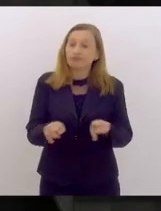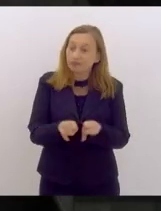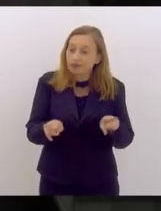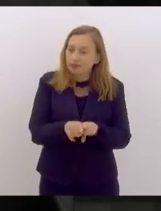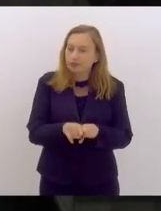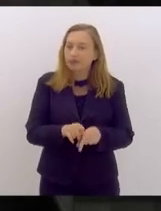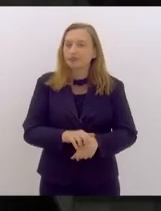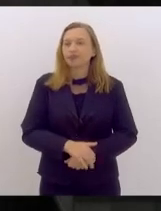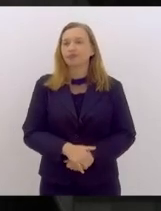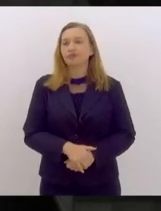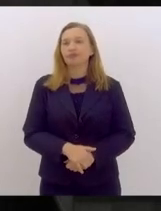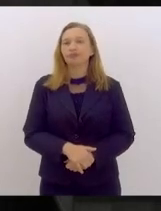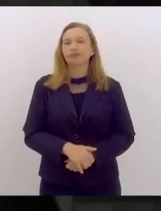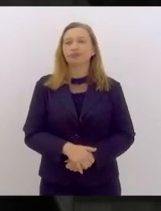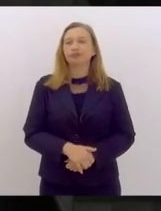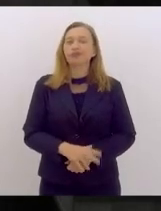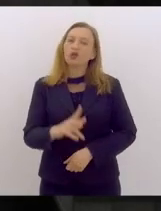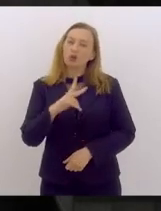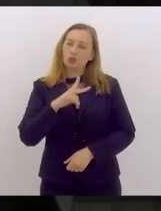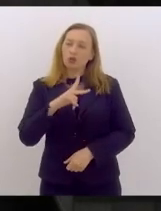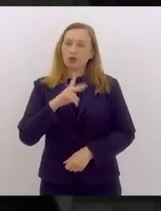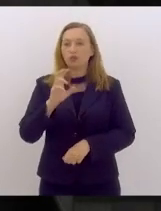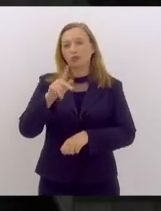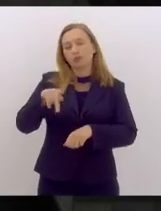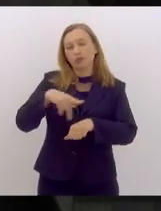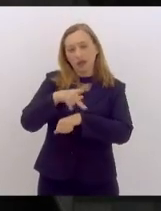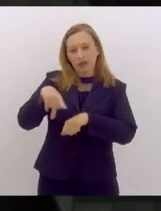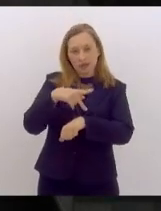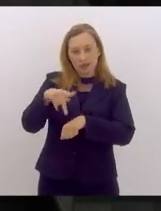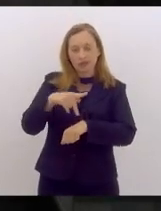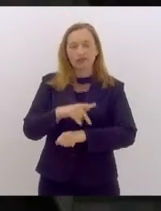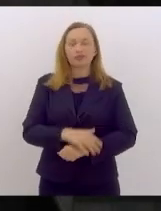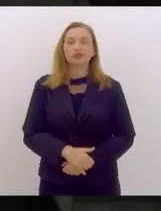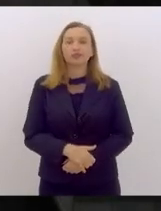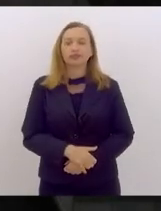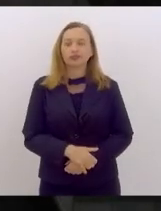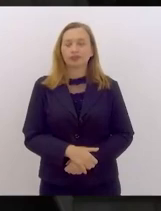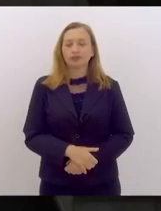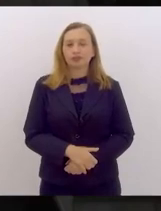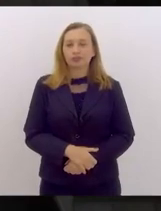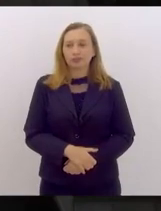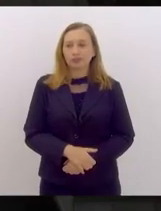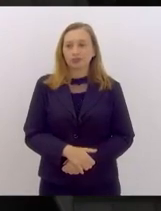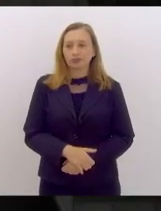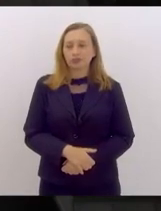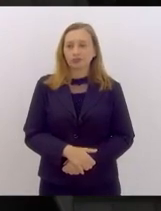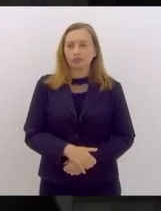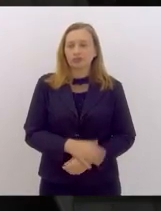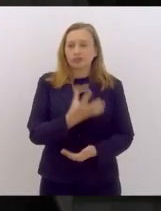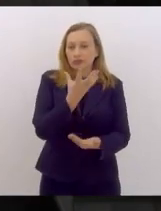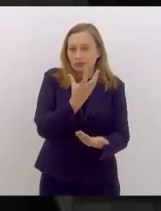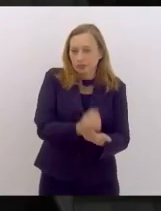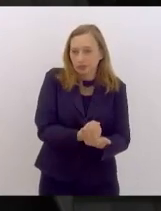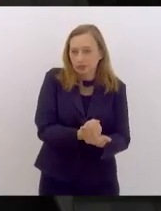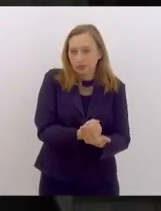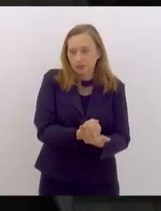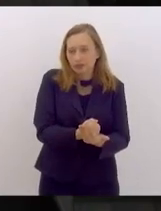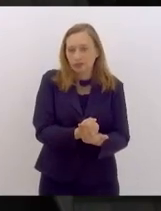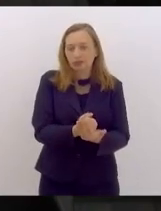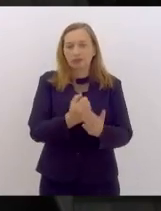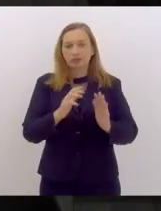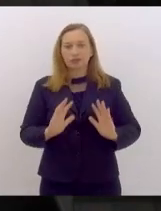também ao próprio país e Registro esse